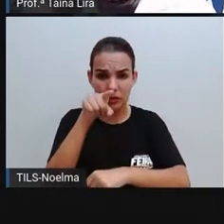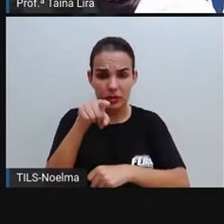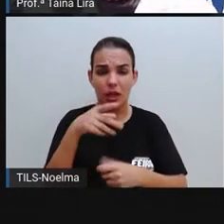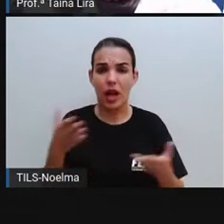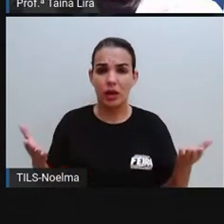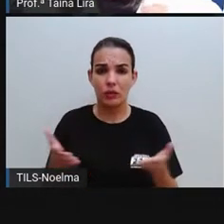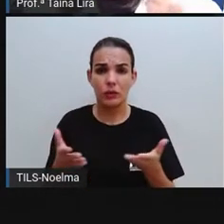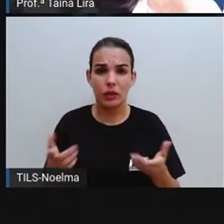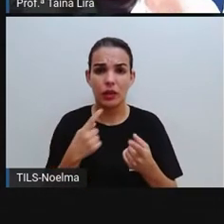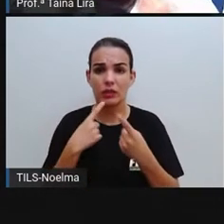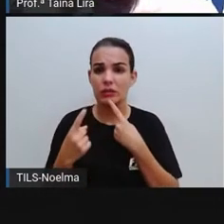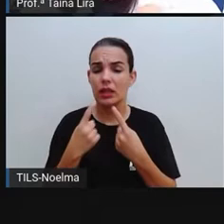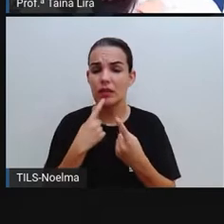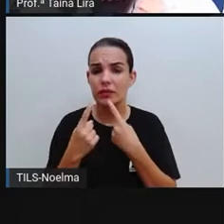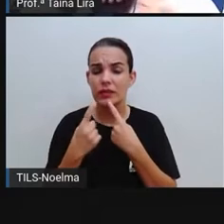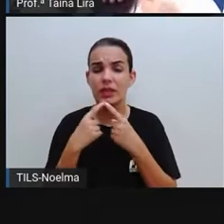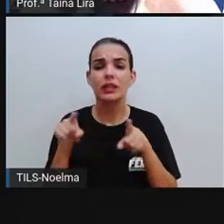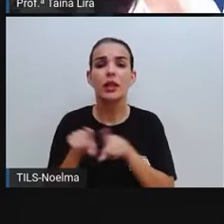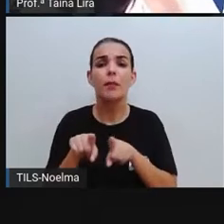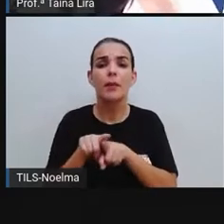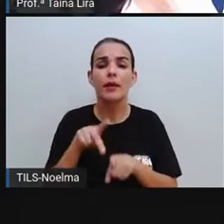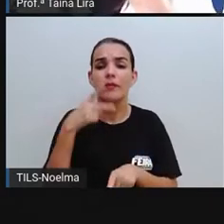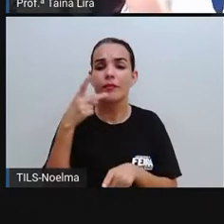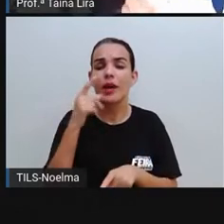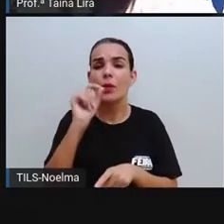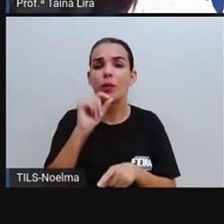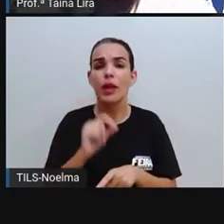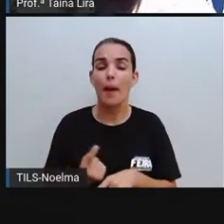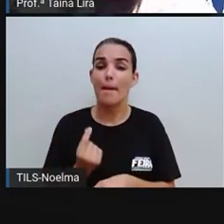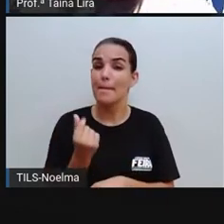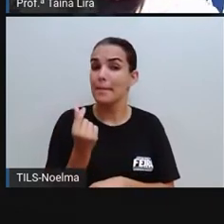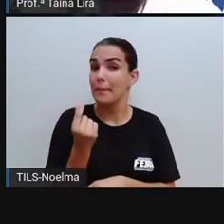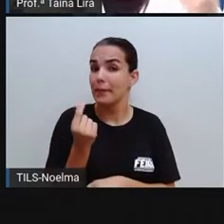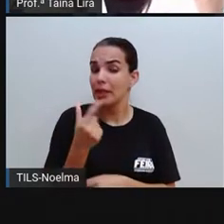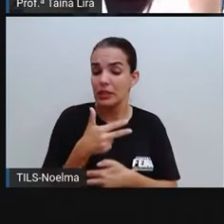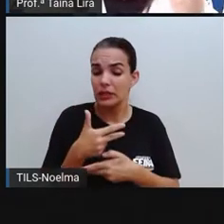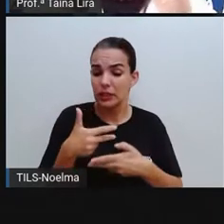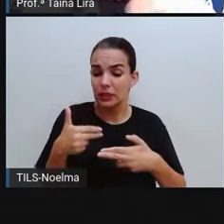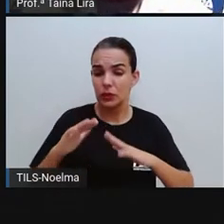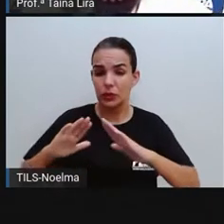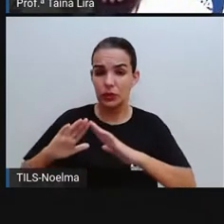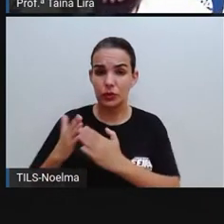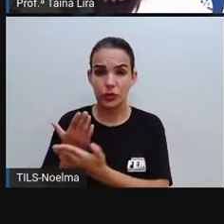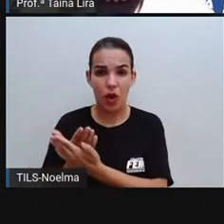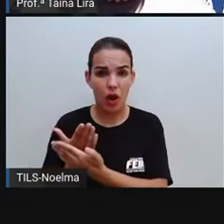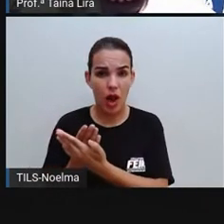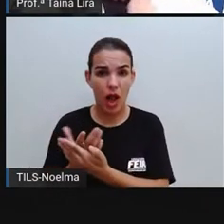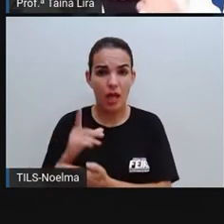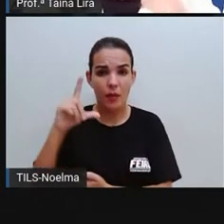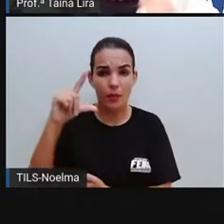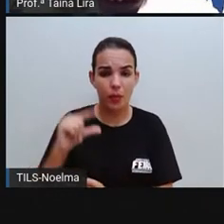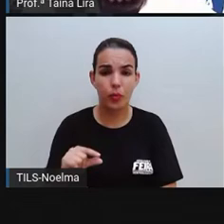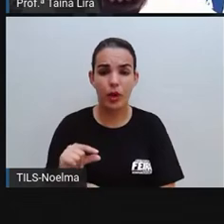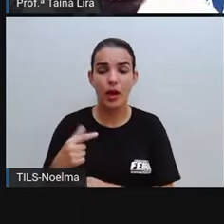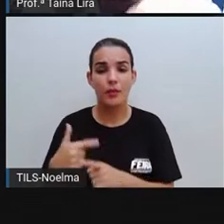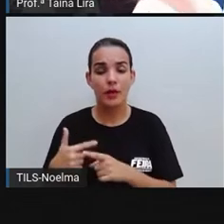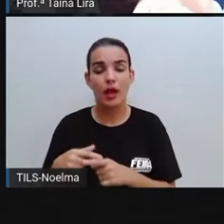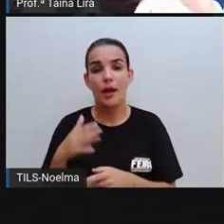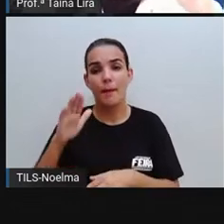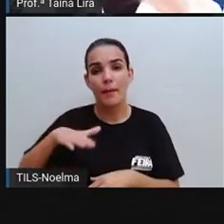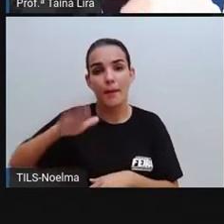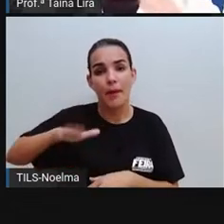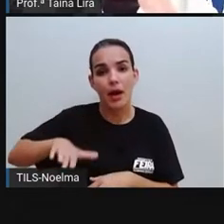essa entrevista vem falando também sobre como os preços do material escolar estavam baixos, né? Então, ele vem falando